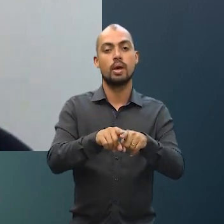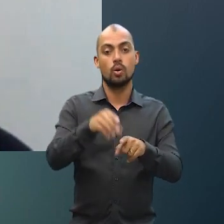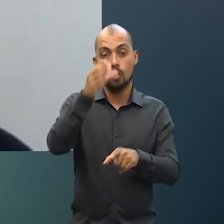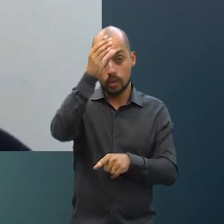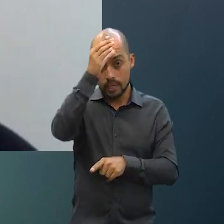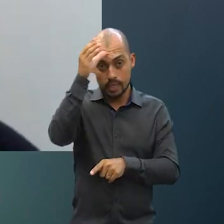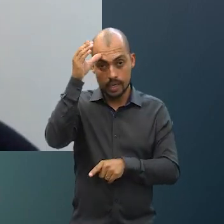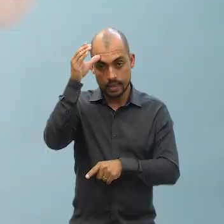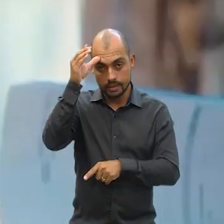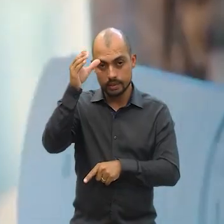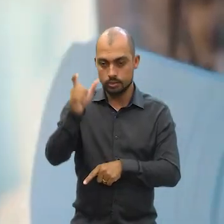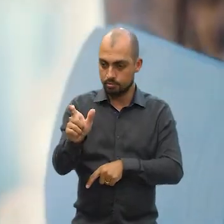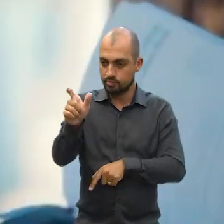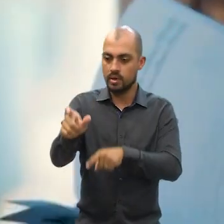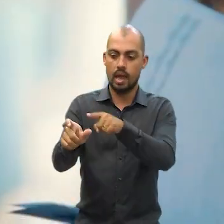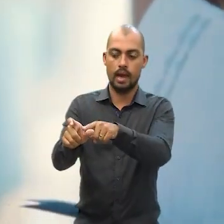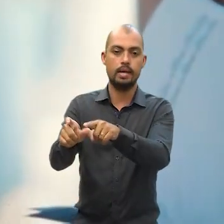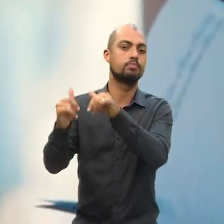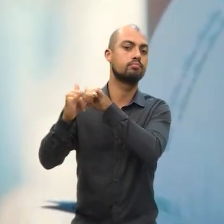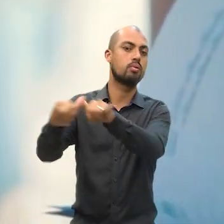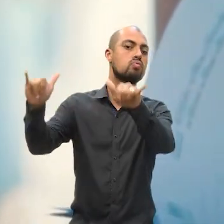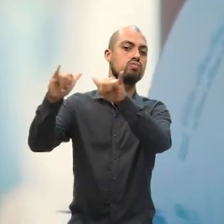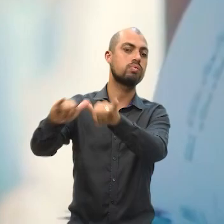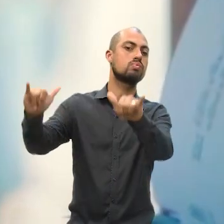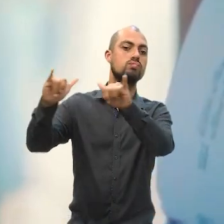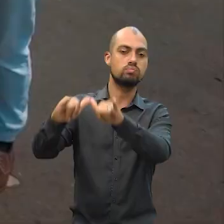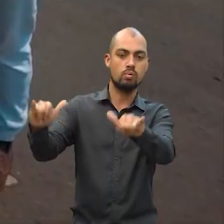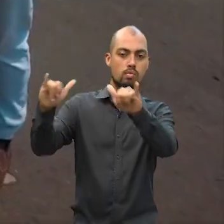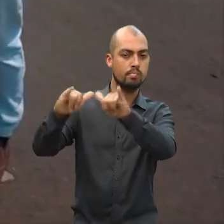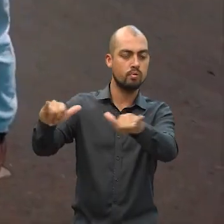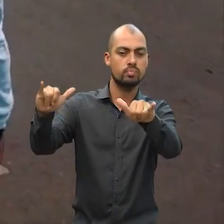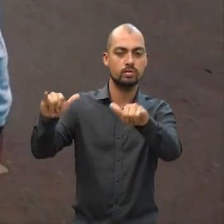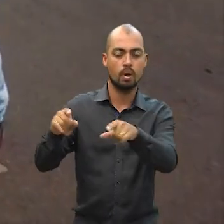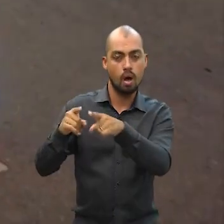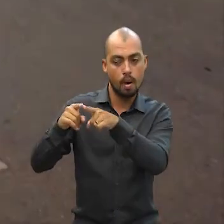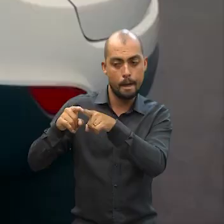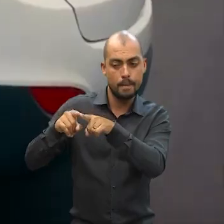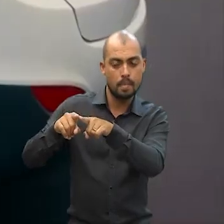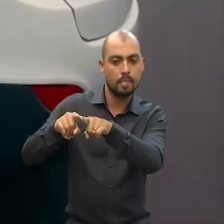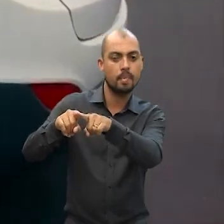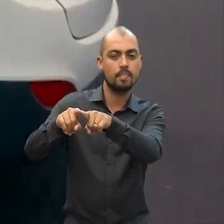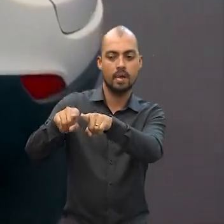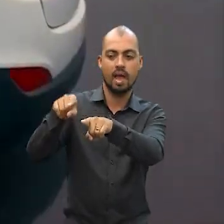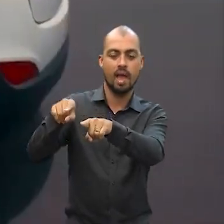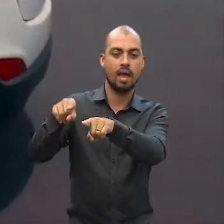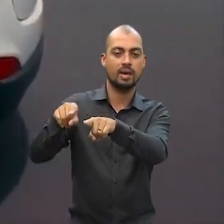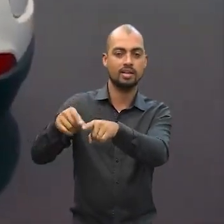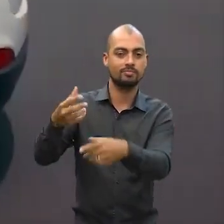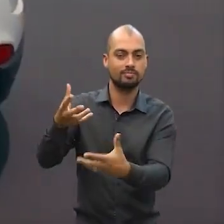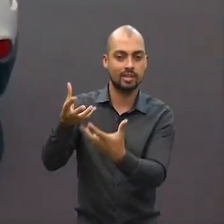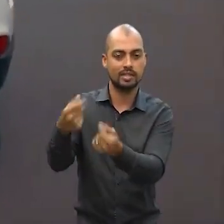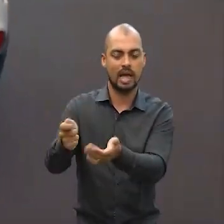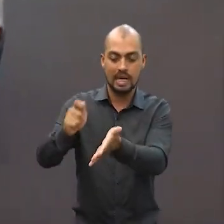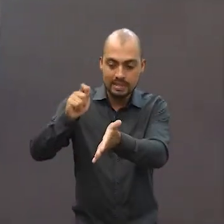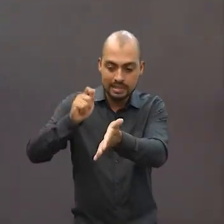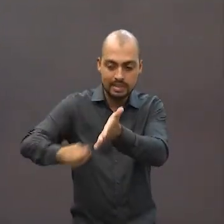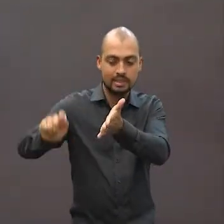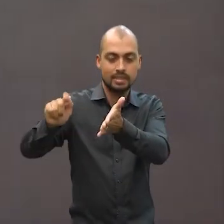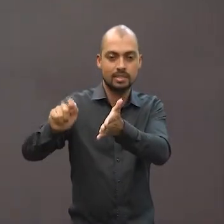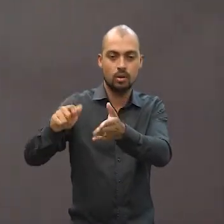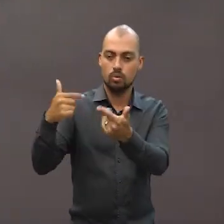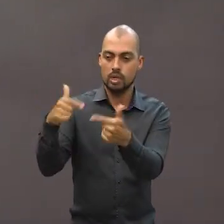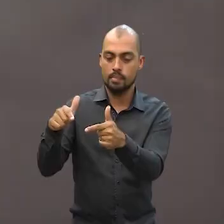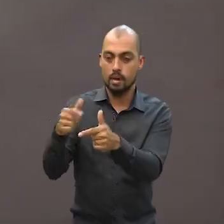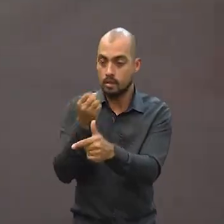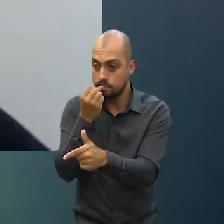nosso divulgador, né? Ele como se diz, é o que assina embaixo o serviço que a